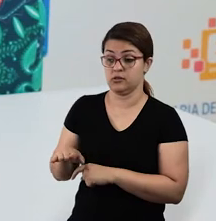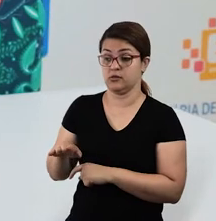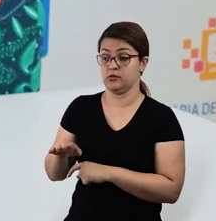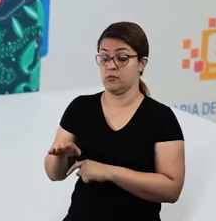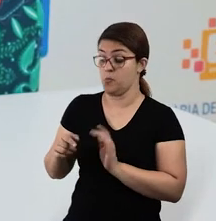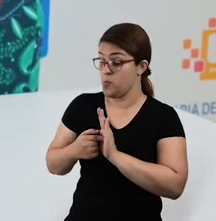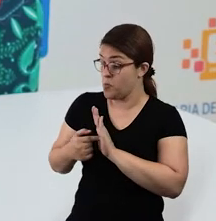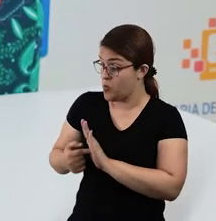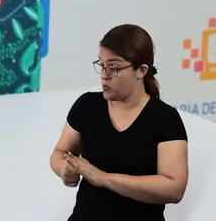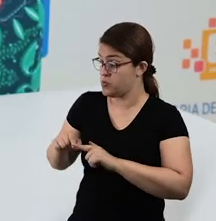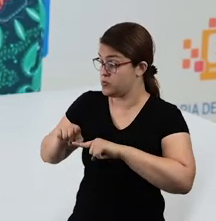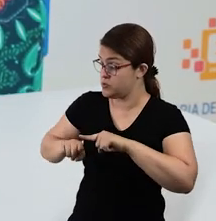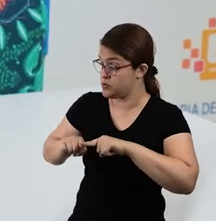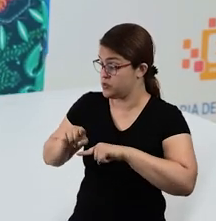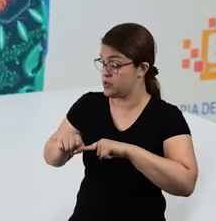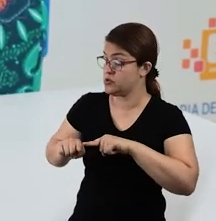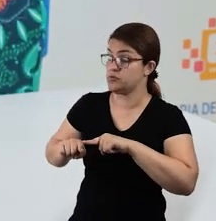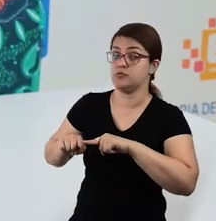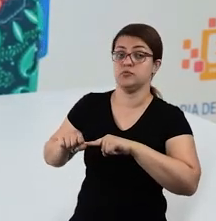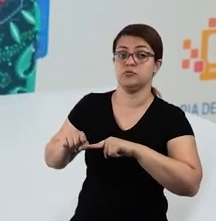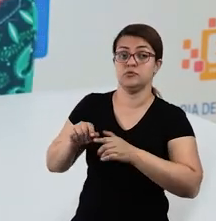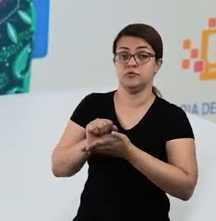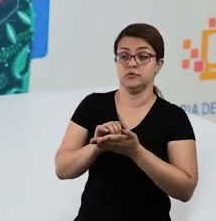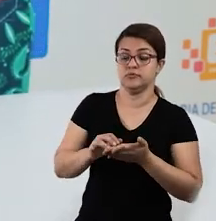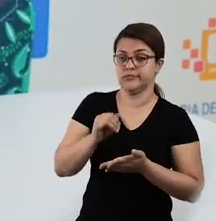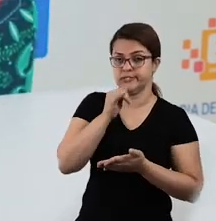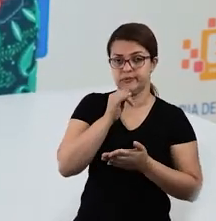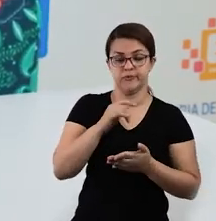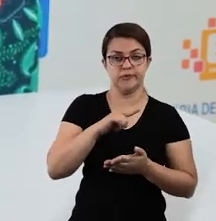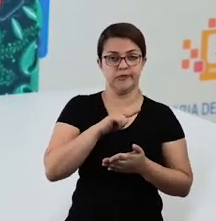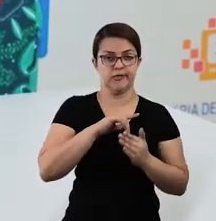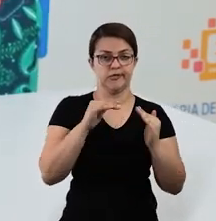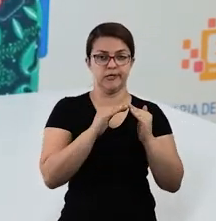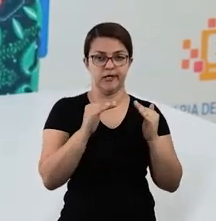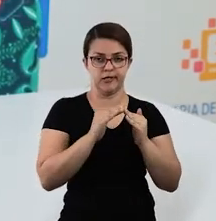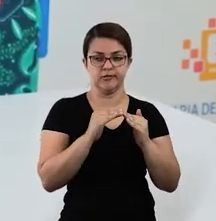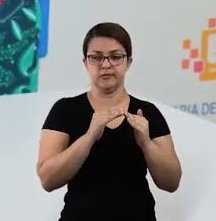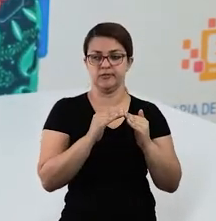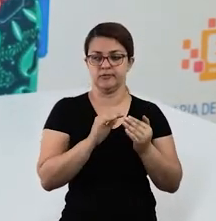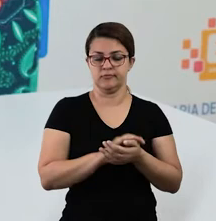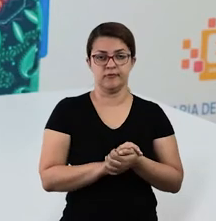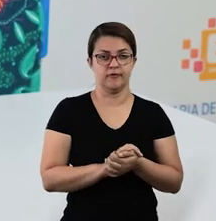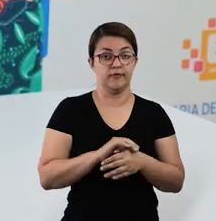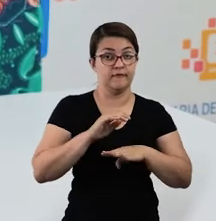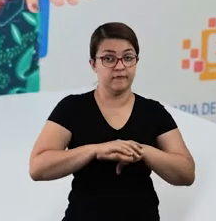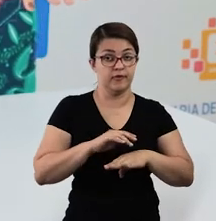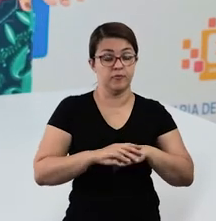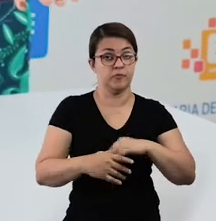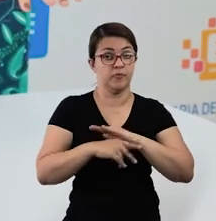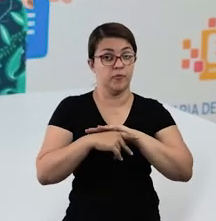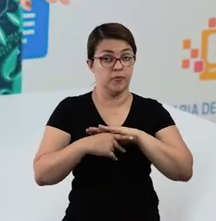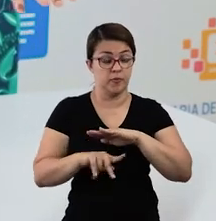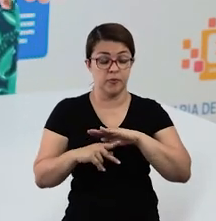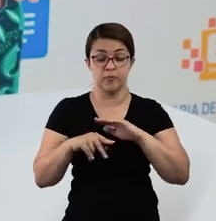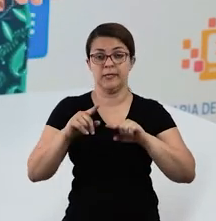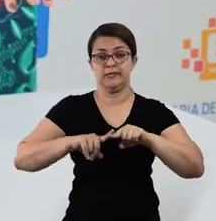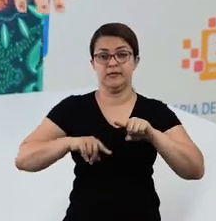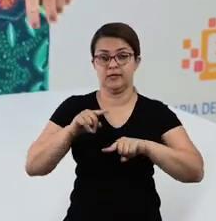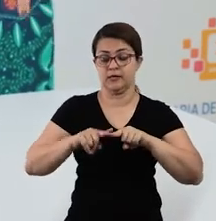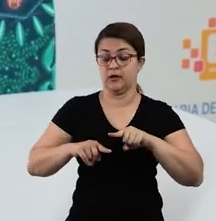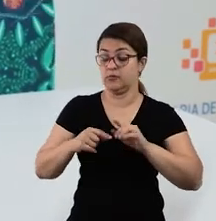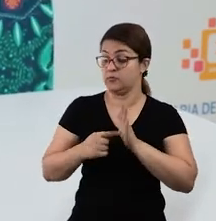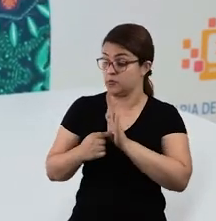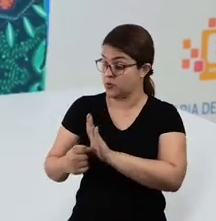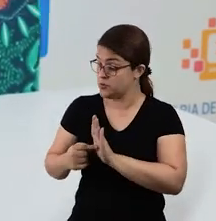apresente para ela os objetos da atividade, alguma coisa que você tem em casa, fabricados com outros materiais e depois auxilie para